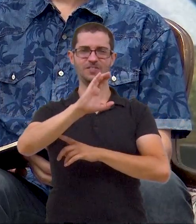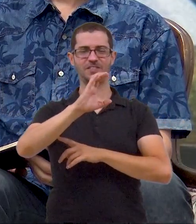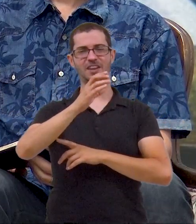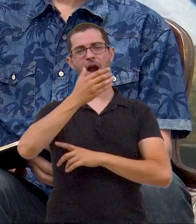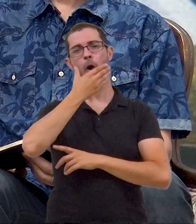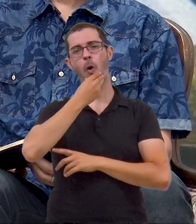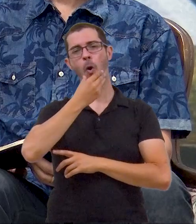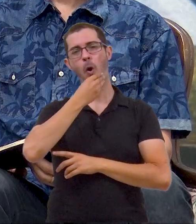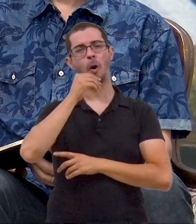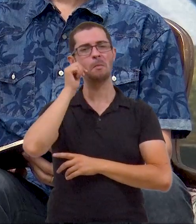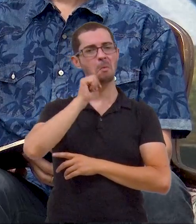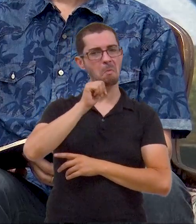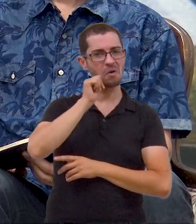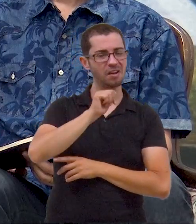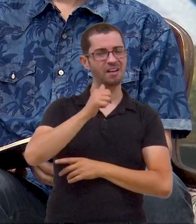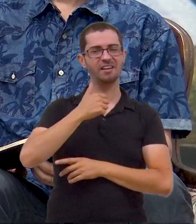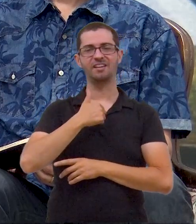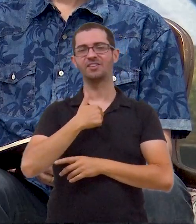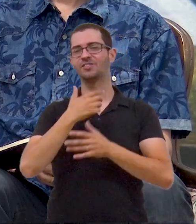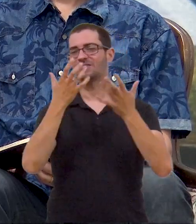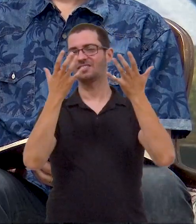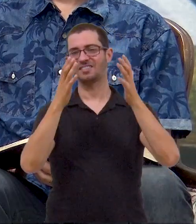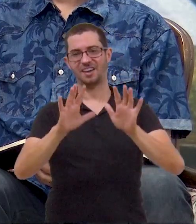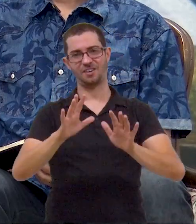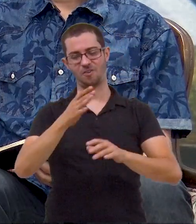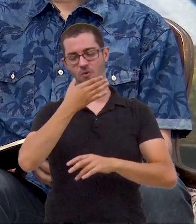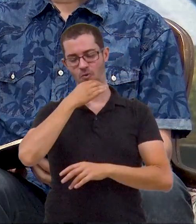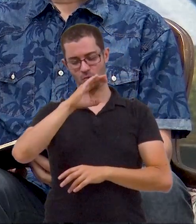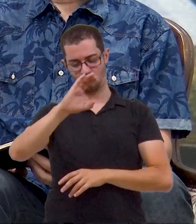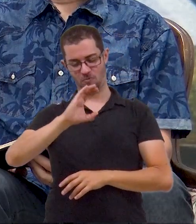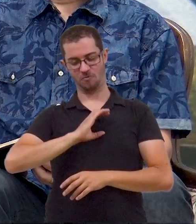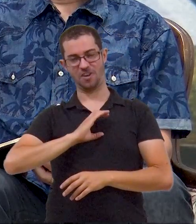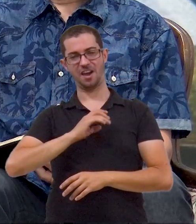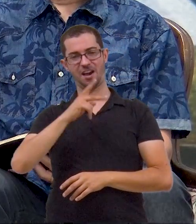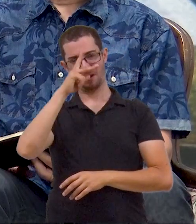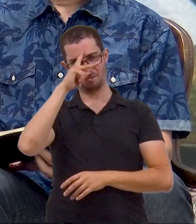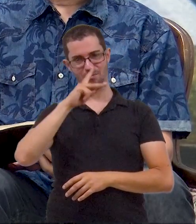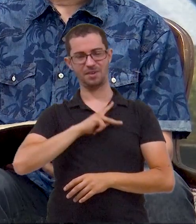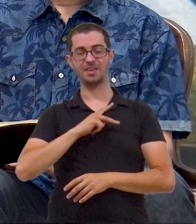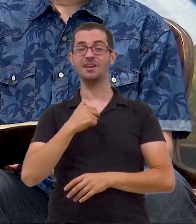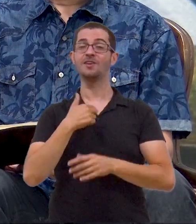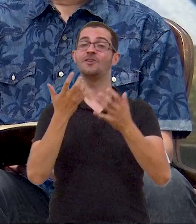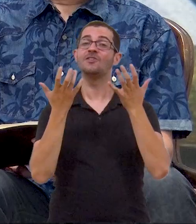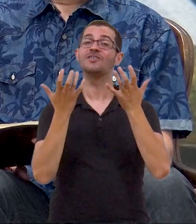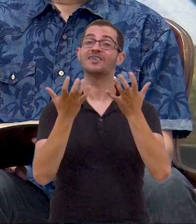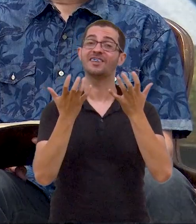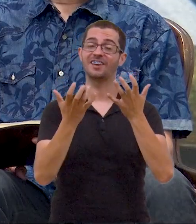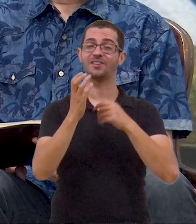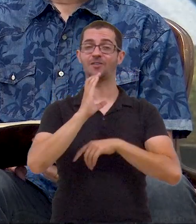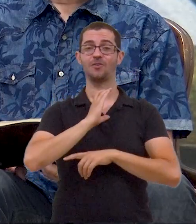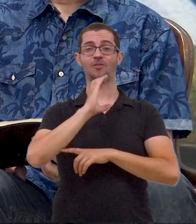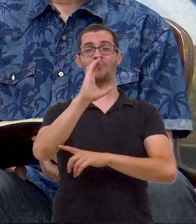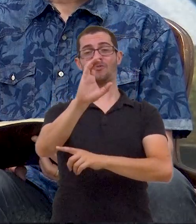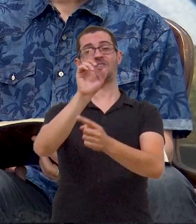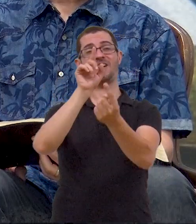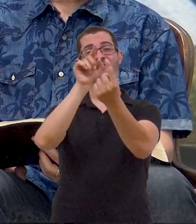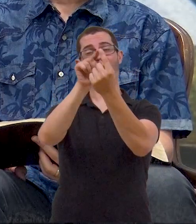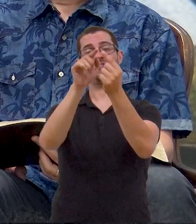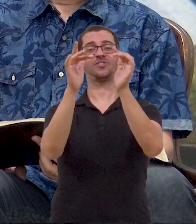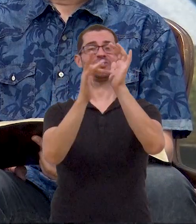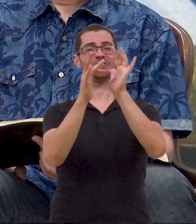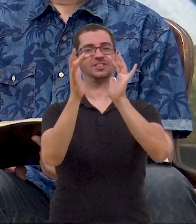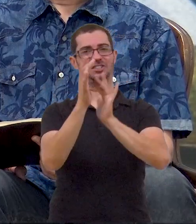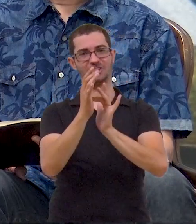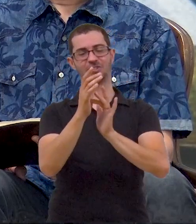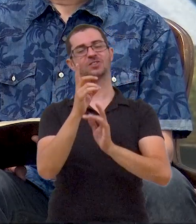nunca decepcionou e jamais decepcionará. Aleluia. Que nós precisamos